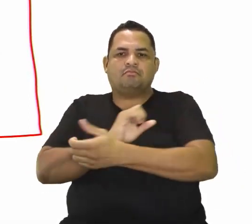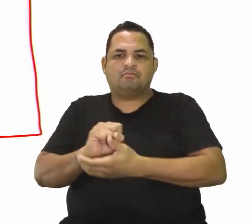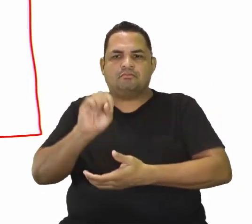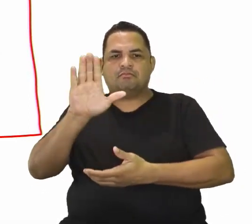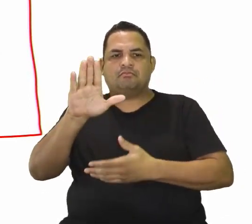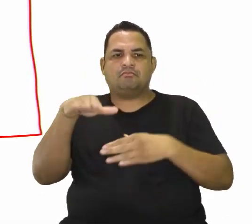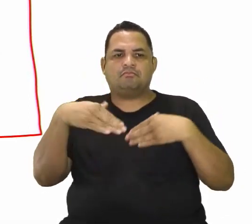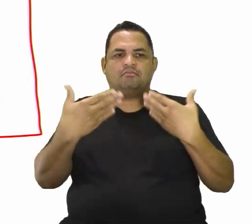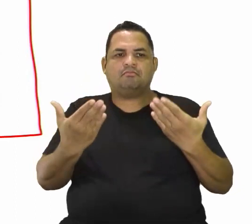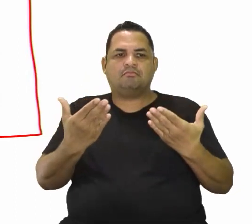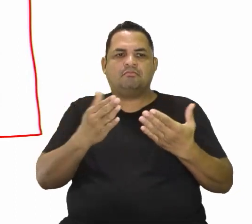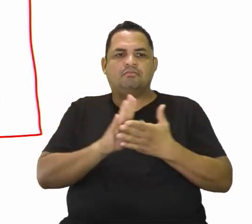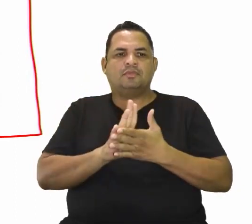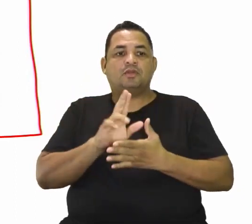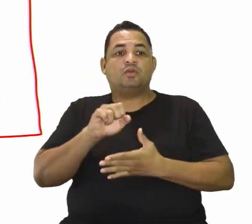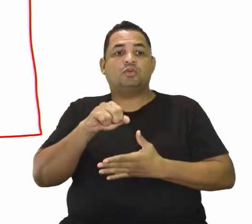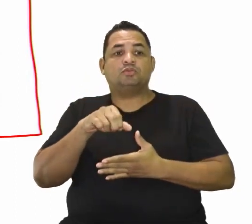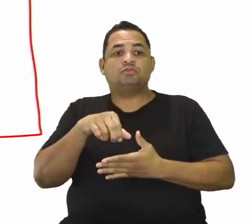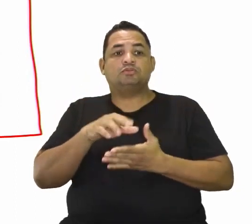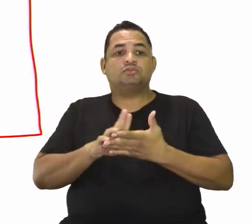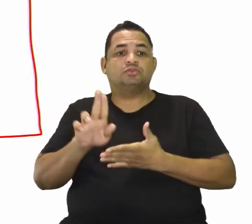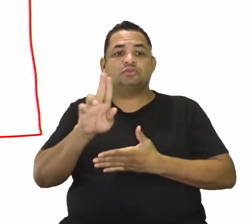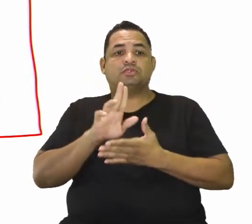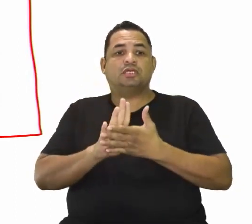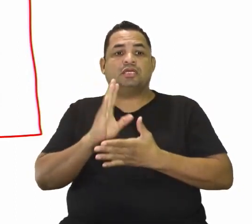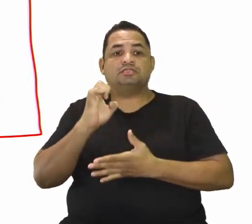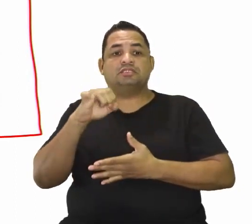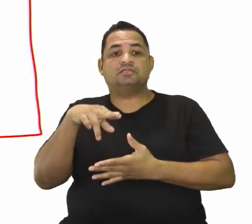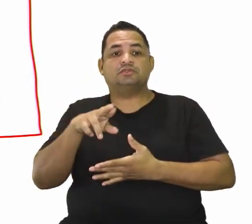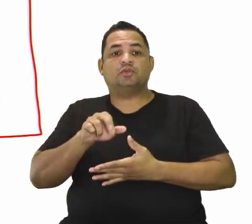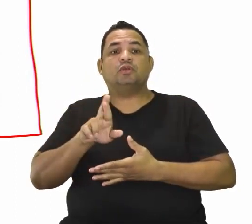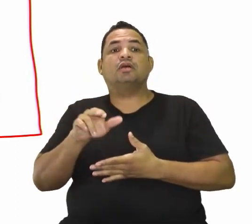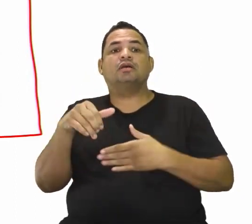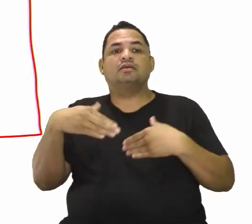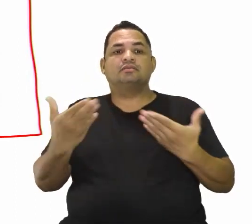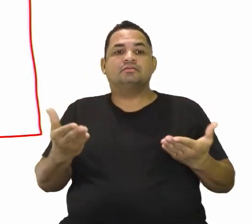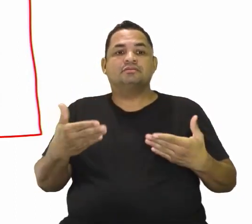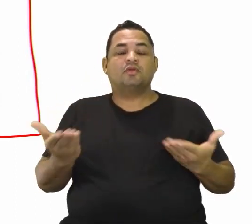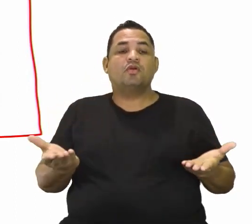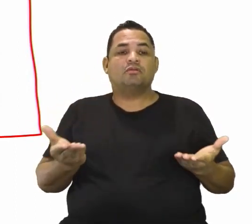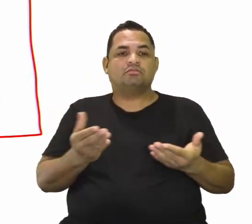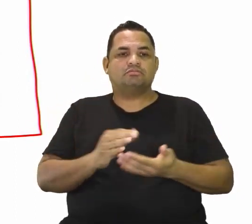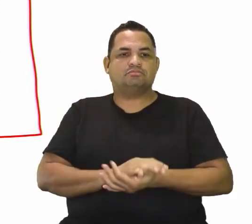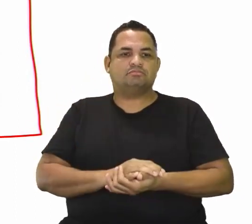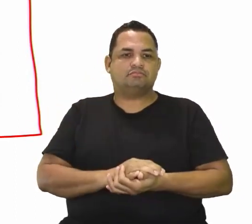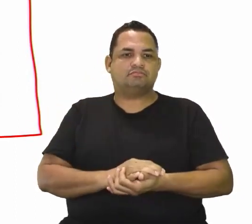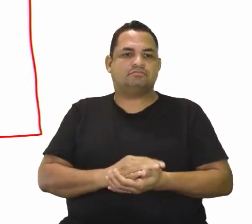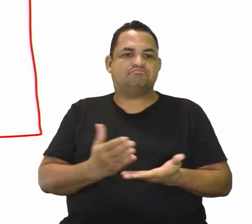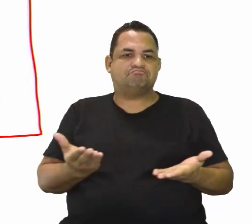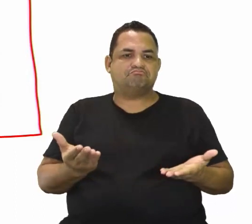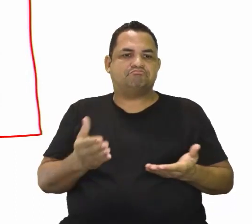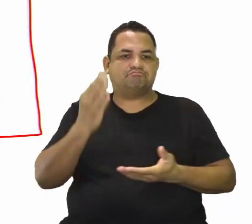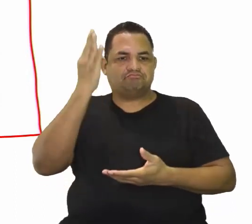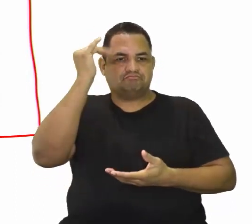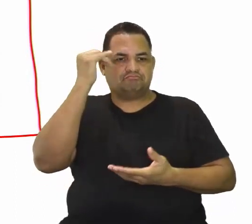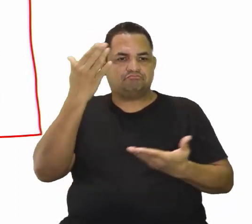fascistas ao usar a censura. E aí? Já sabe?